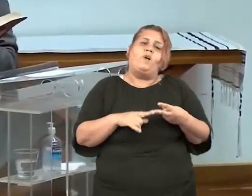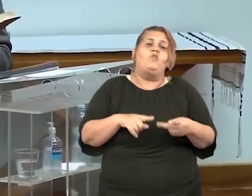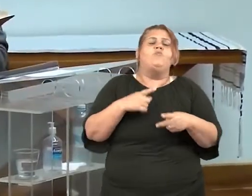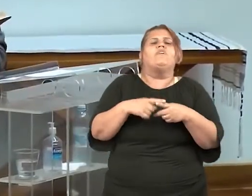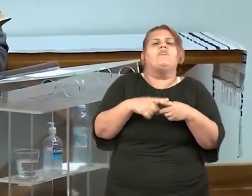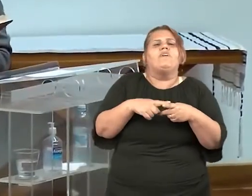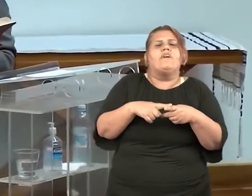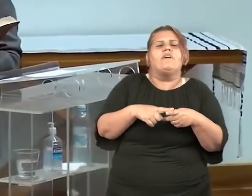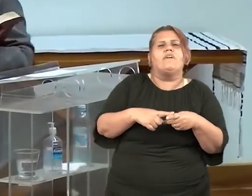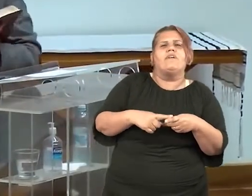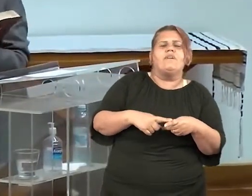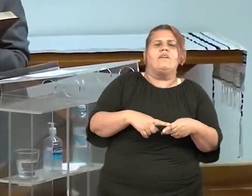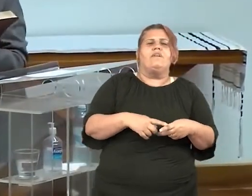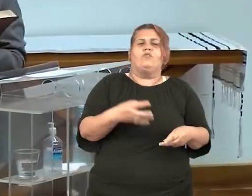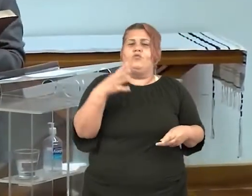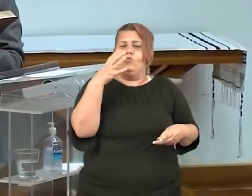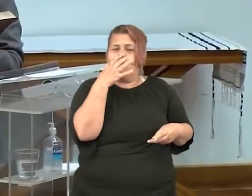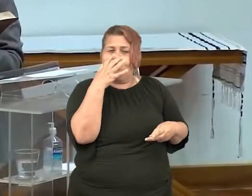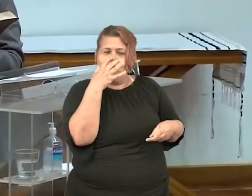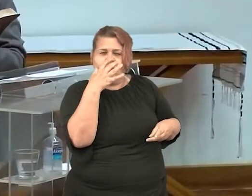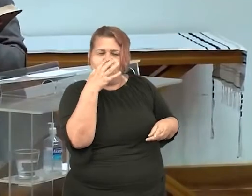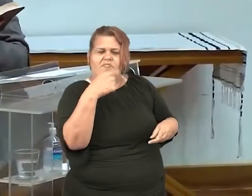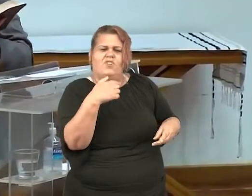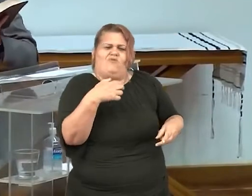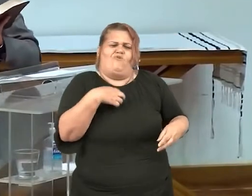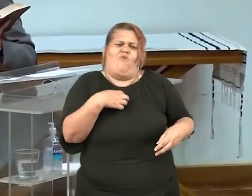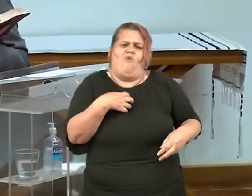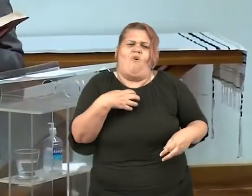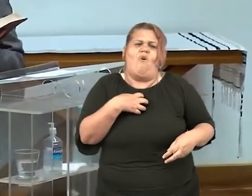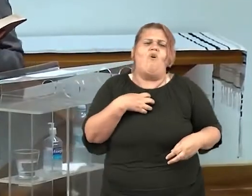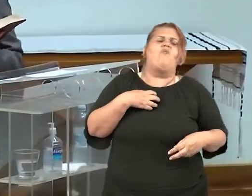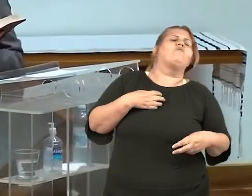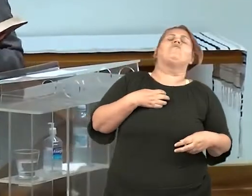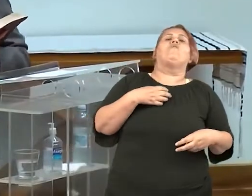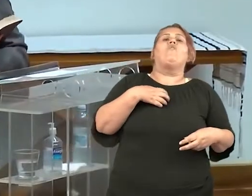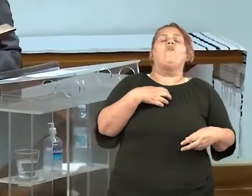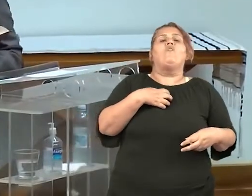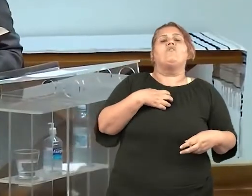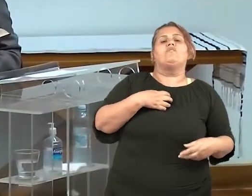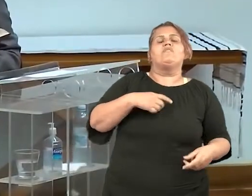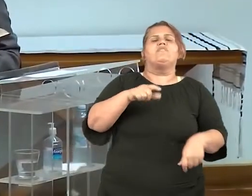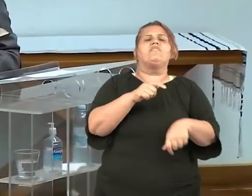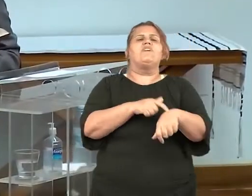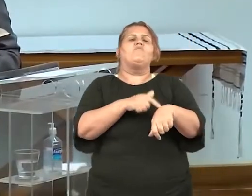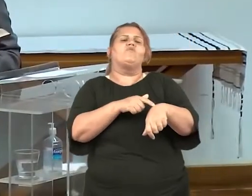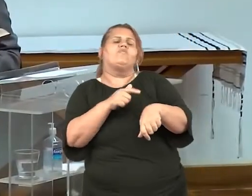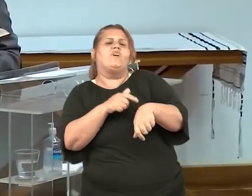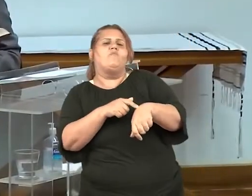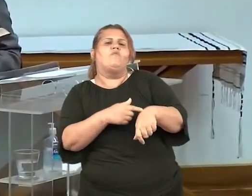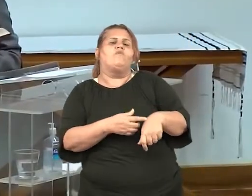Porque às vezes julgamos que a vida está em nossas mãos e que o tempo está a nosso favor.